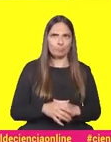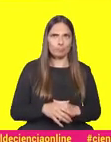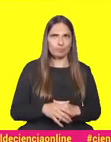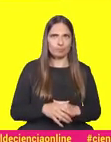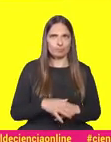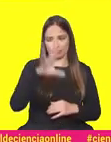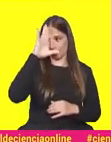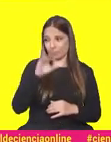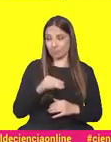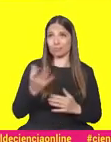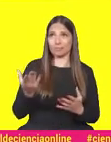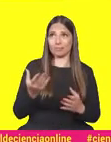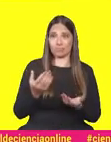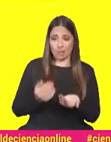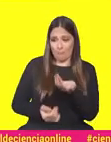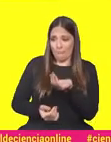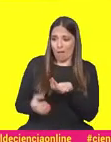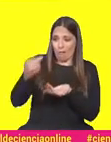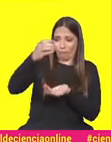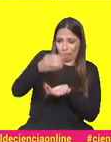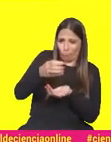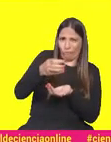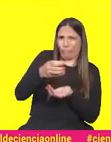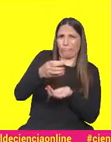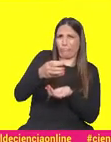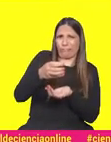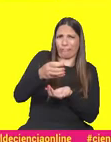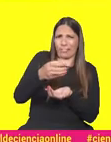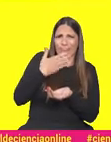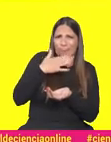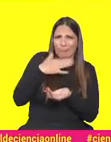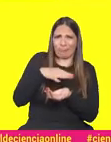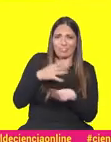Não sei. Colocar a mão por baixo, mas é, é provisório.